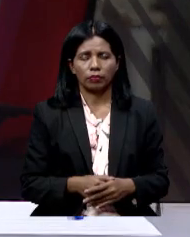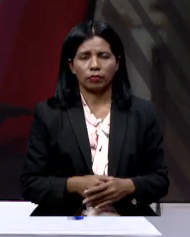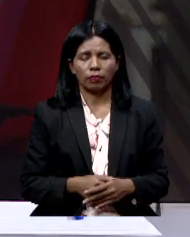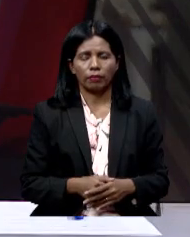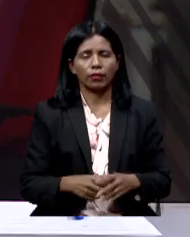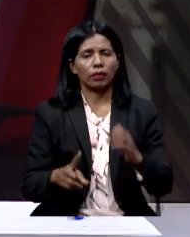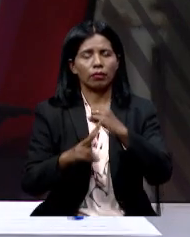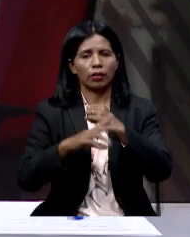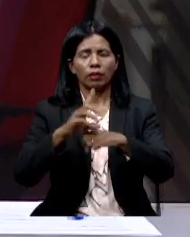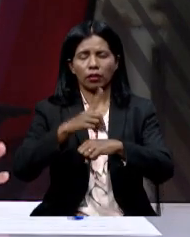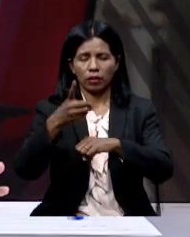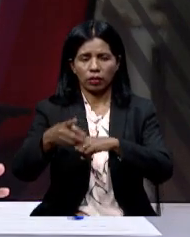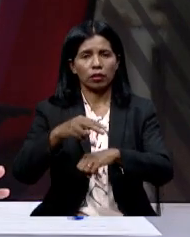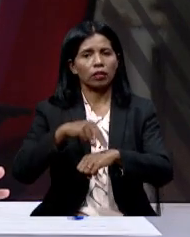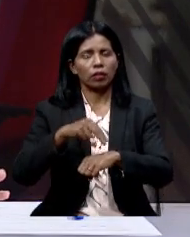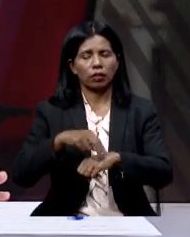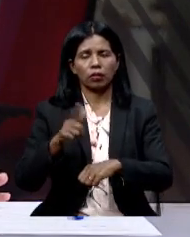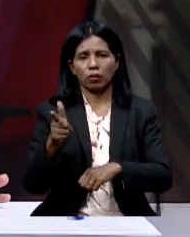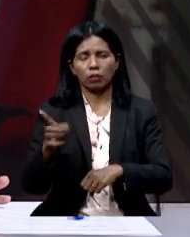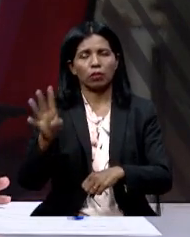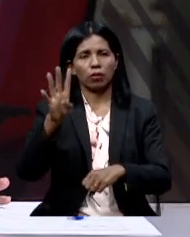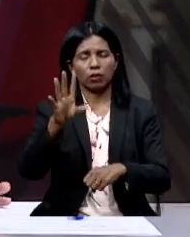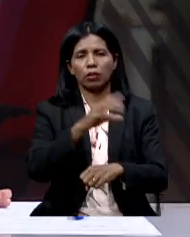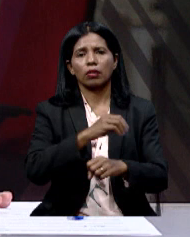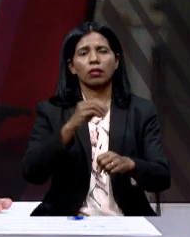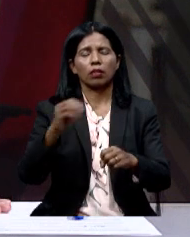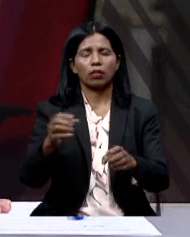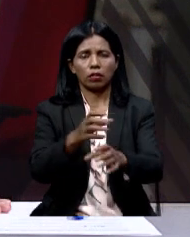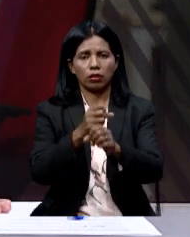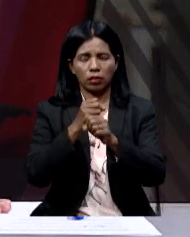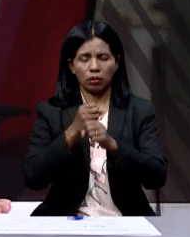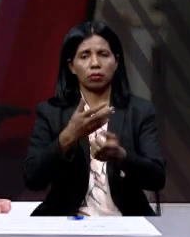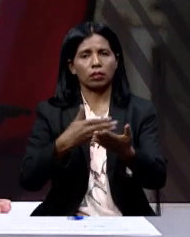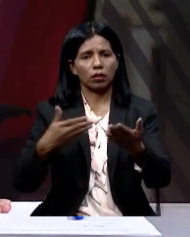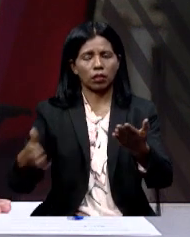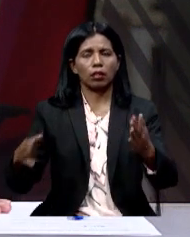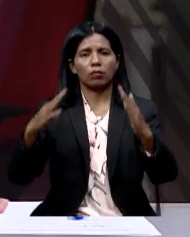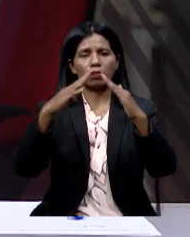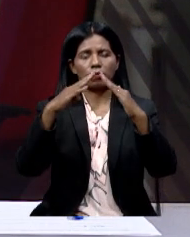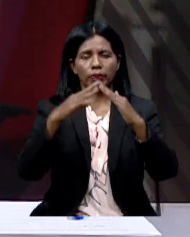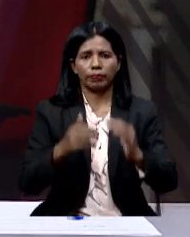Vítima desastre natural, rua não Lourecem e Sucola, rua Same, em cima material construção.